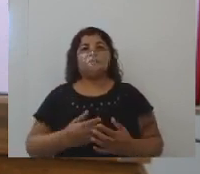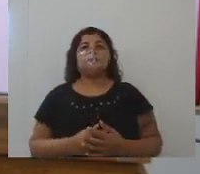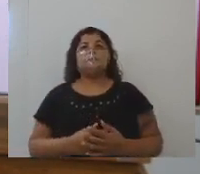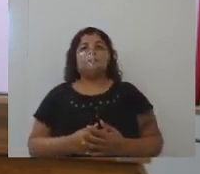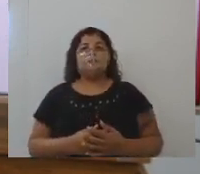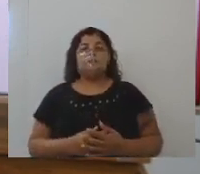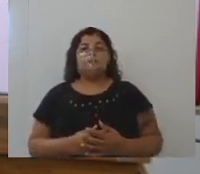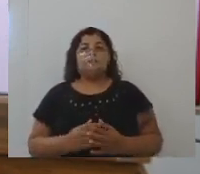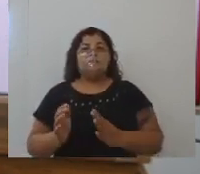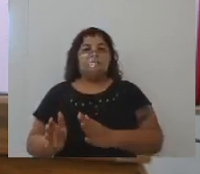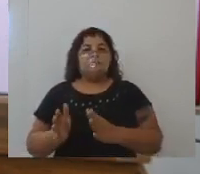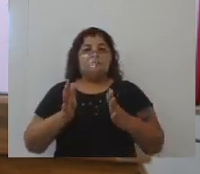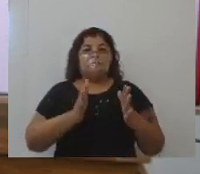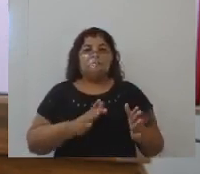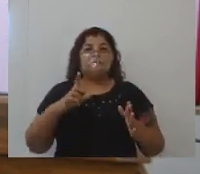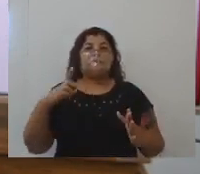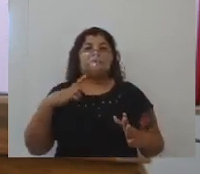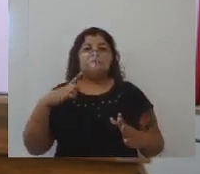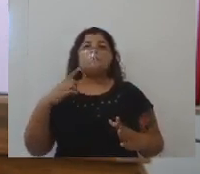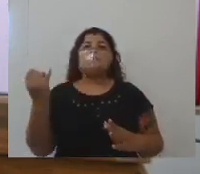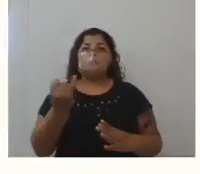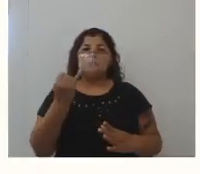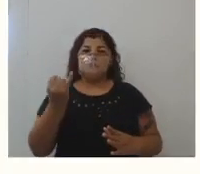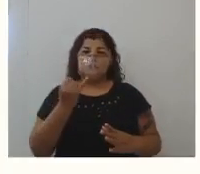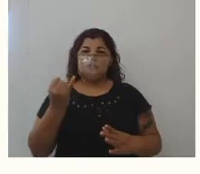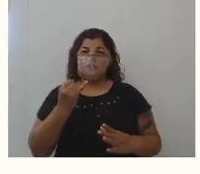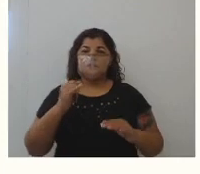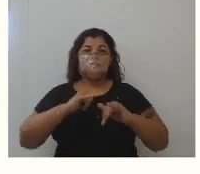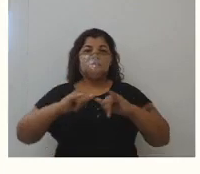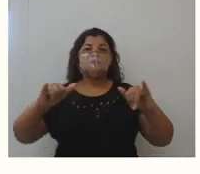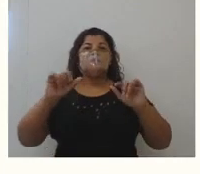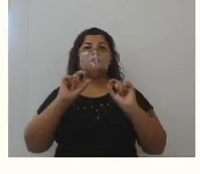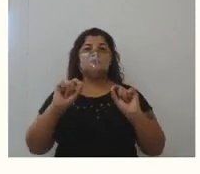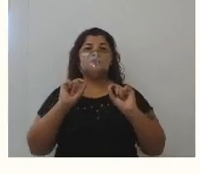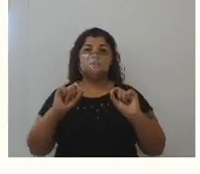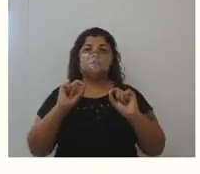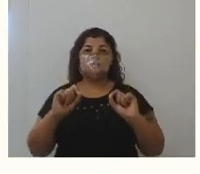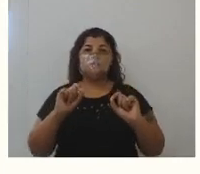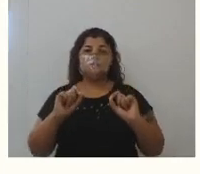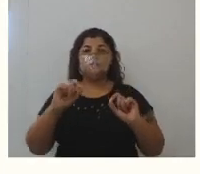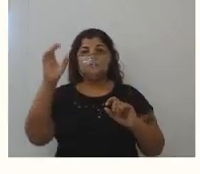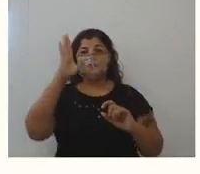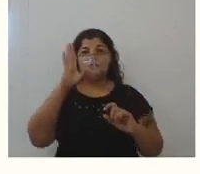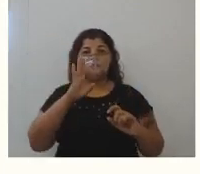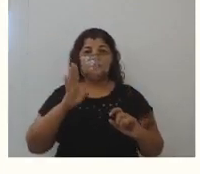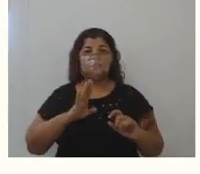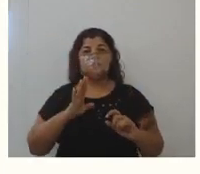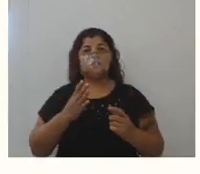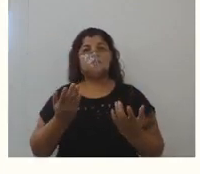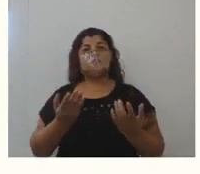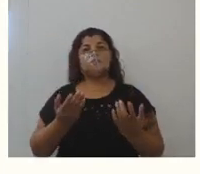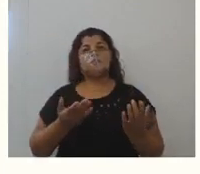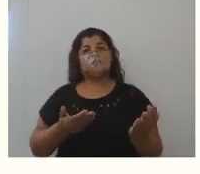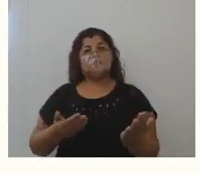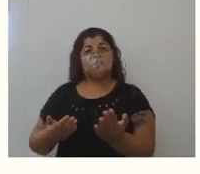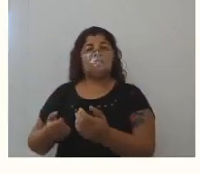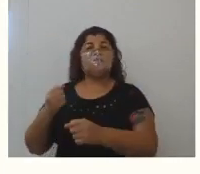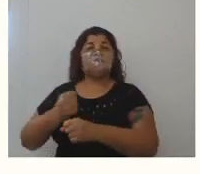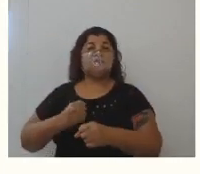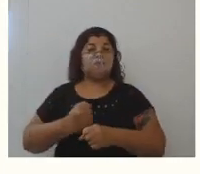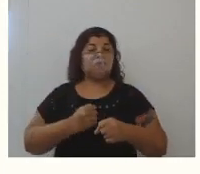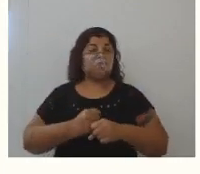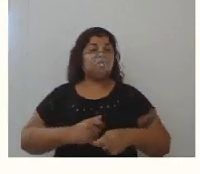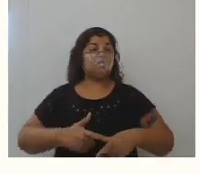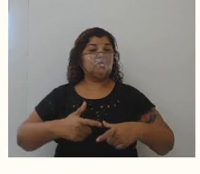Aí a gente chega a um dado muito importante. O Brasil ele perde jovens para violência em patamar de